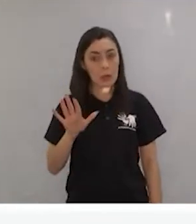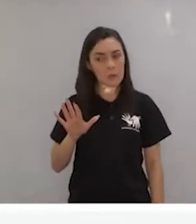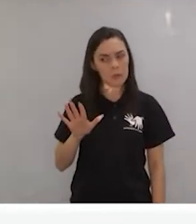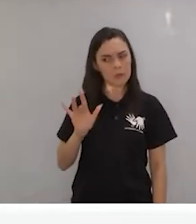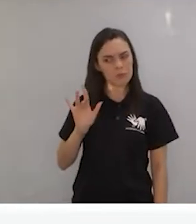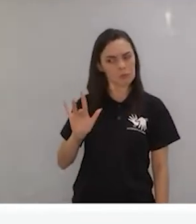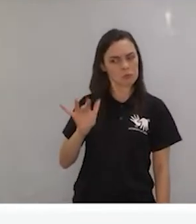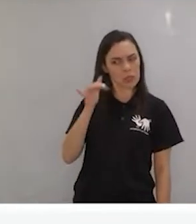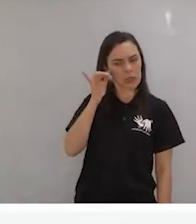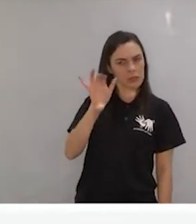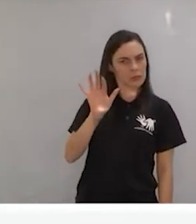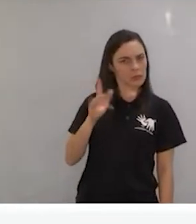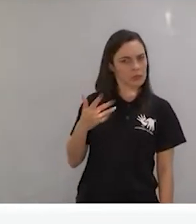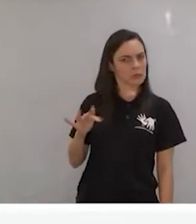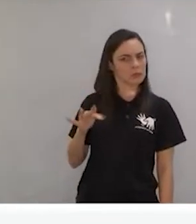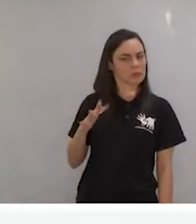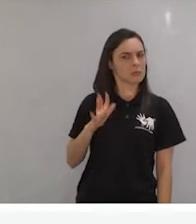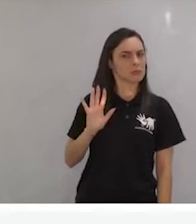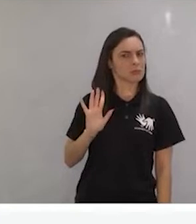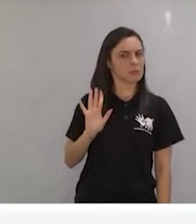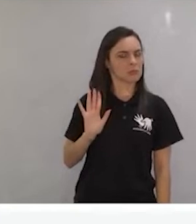Melhor não tocar nele, está machucado.